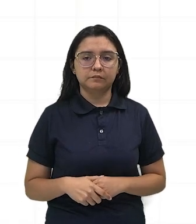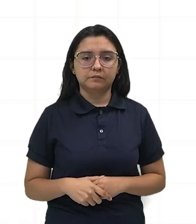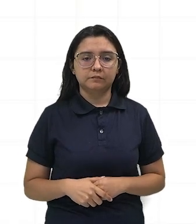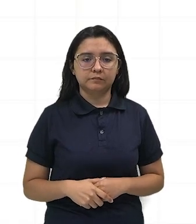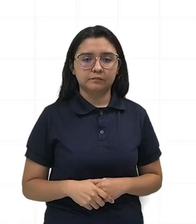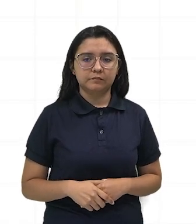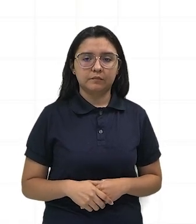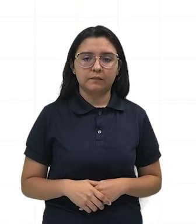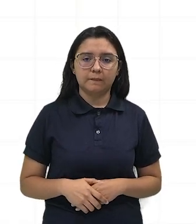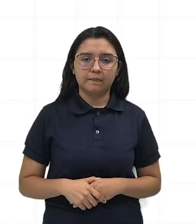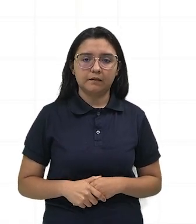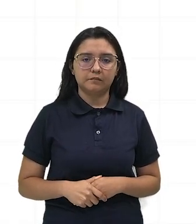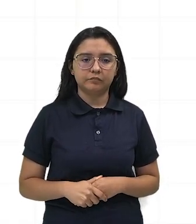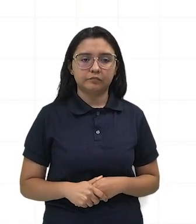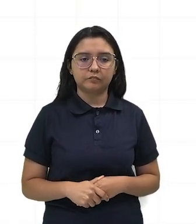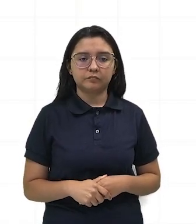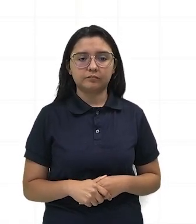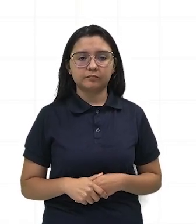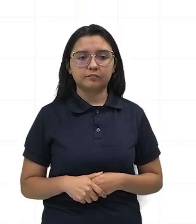E isso vai acontecer